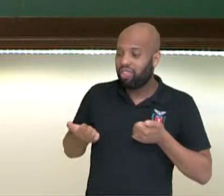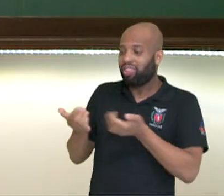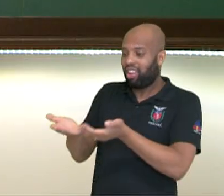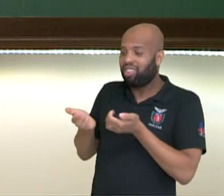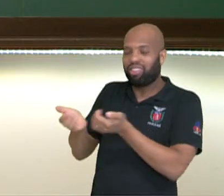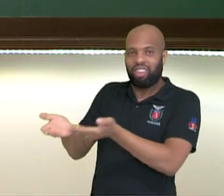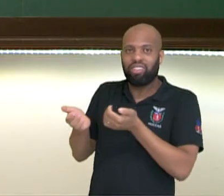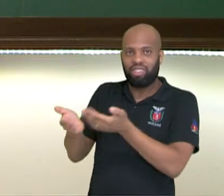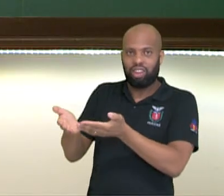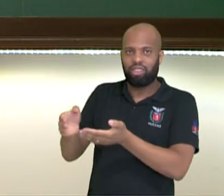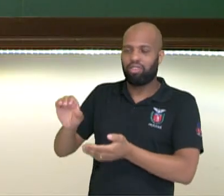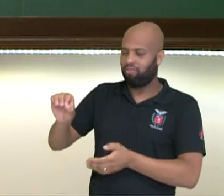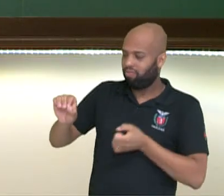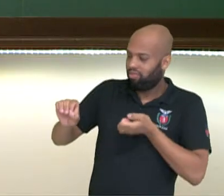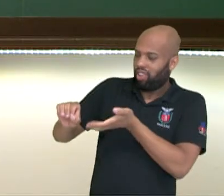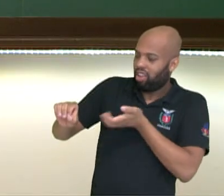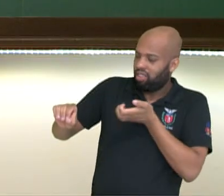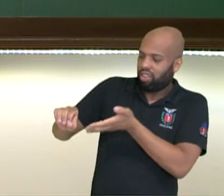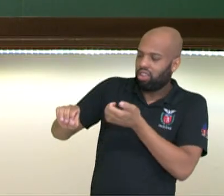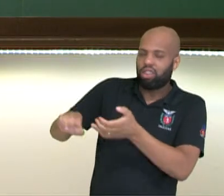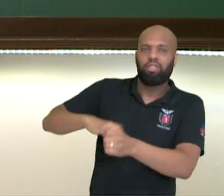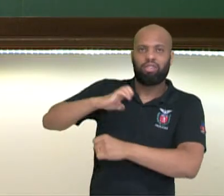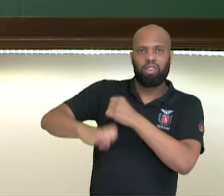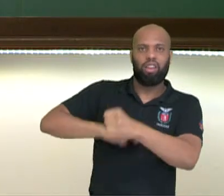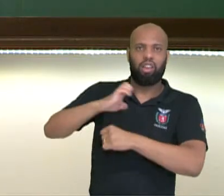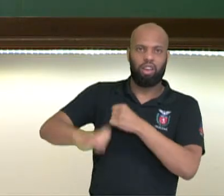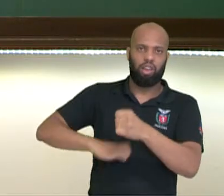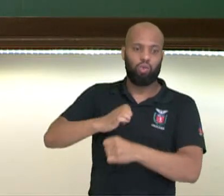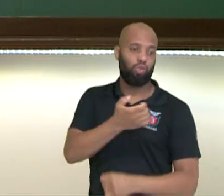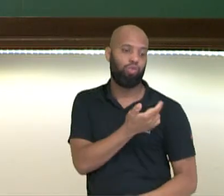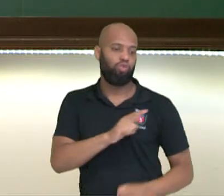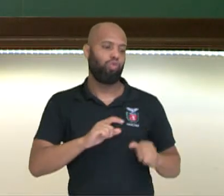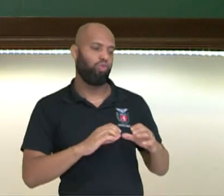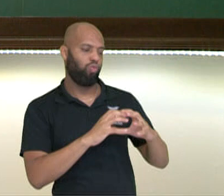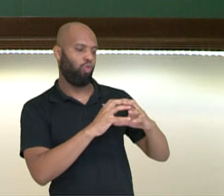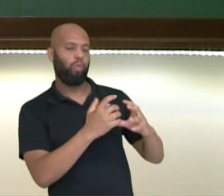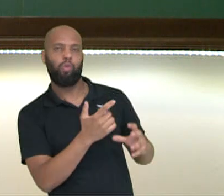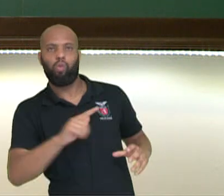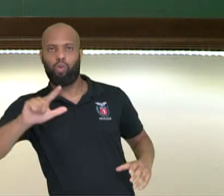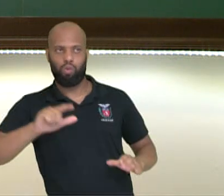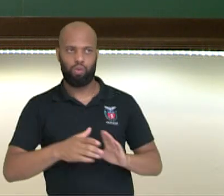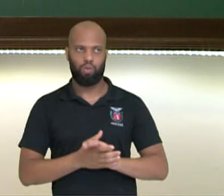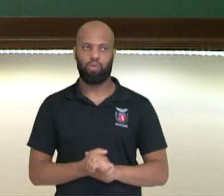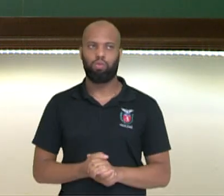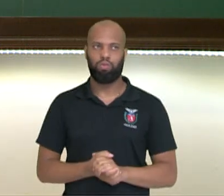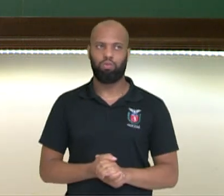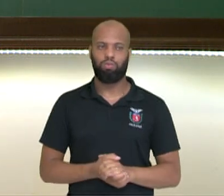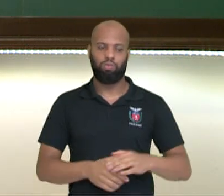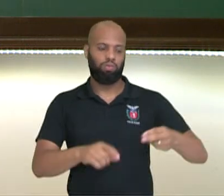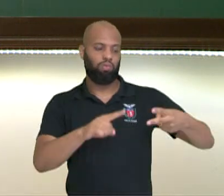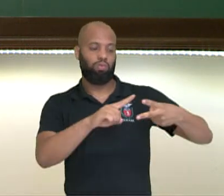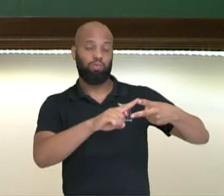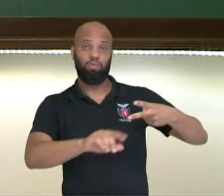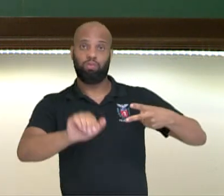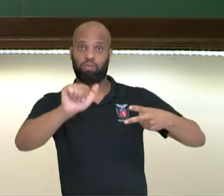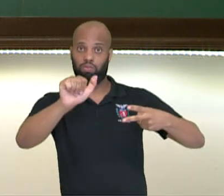recebeu cargas elétricas, recebeu elétrons de um corpo externo, ok? Resposta letra